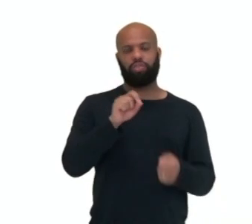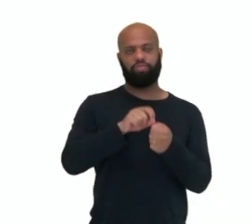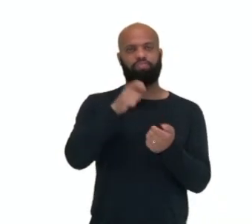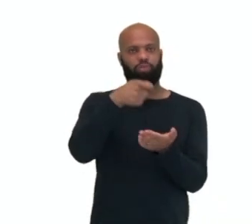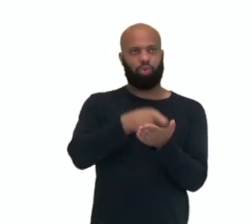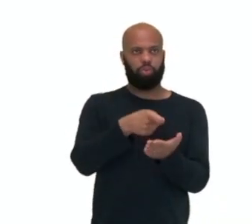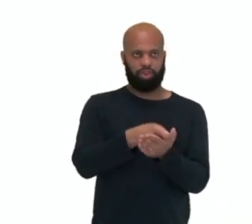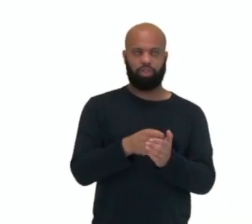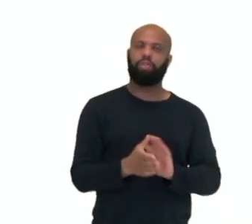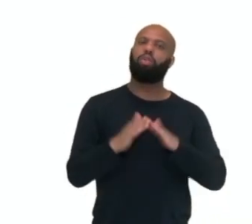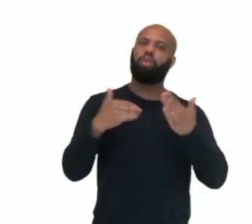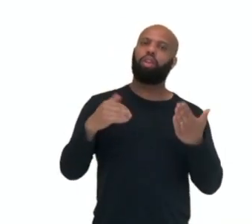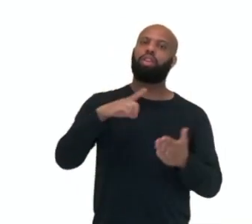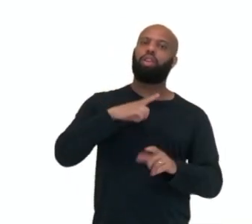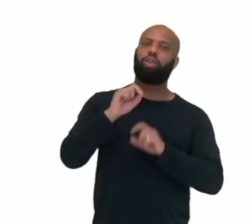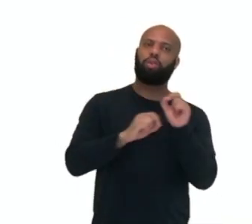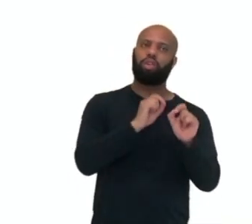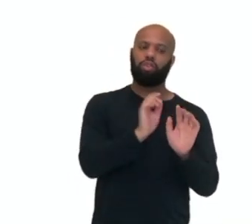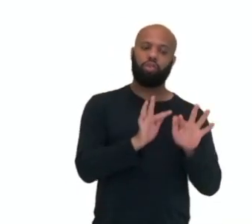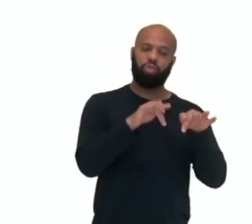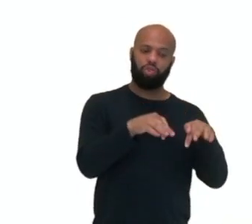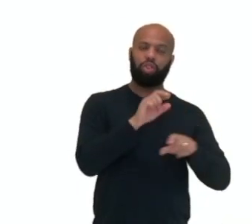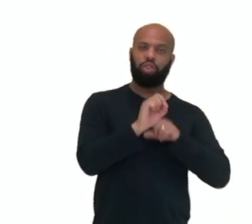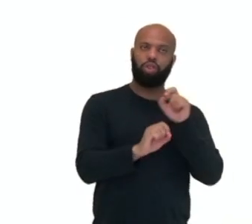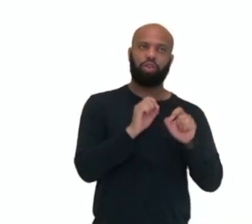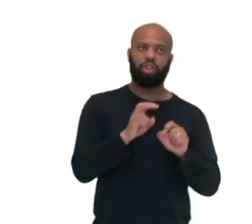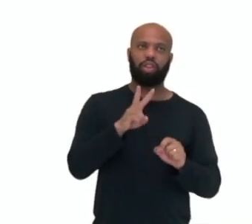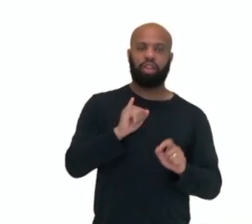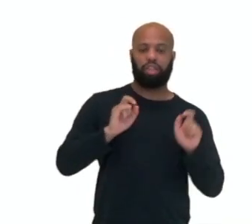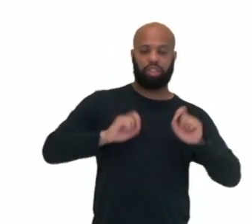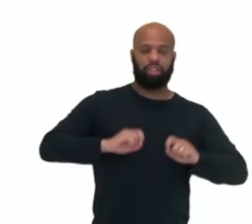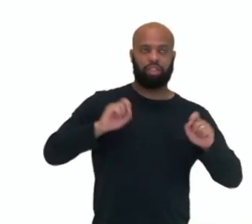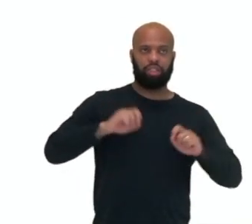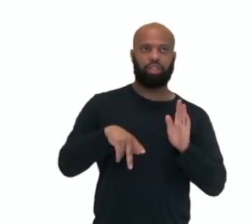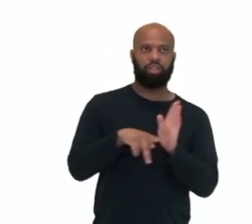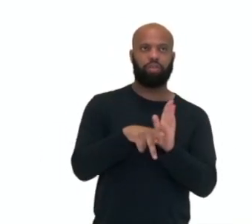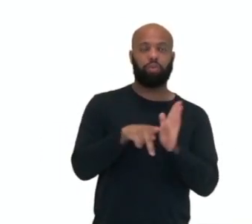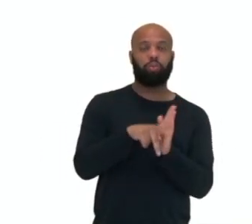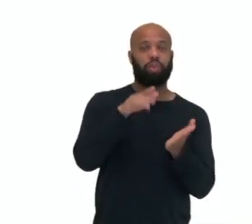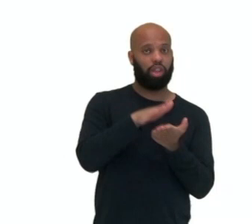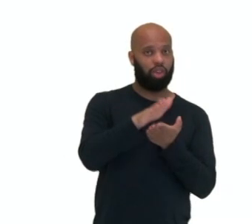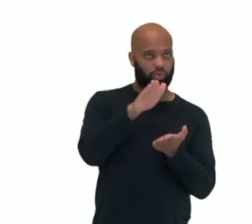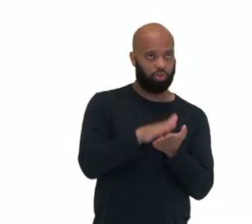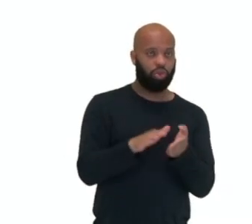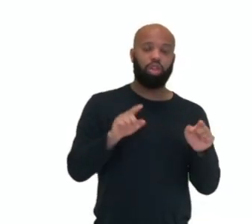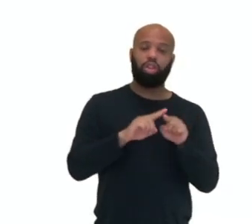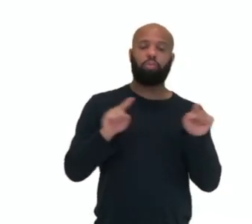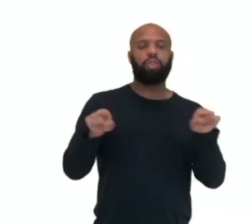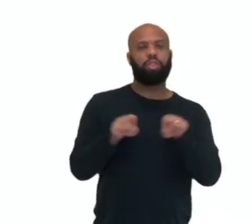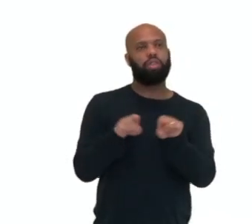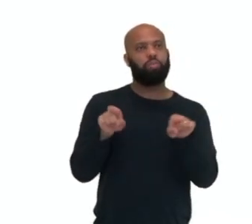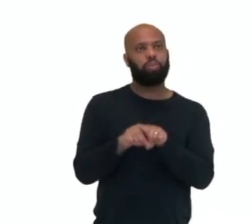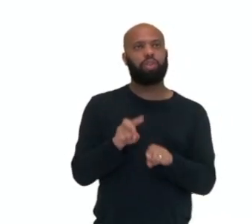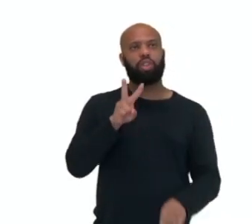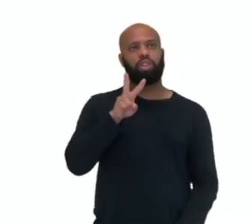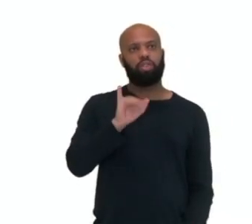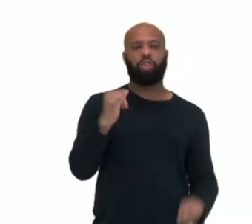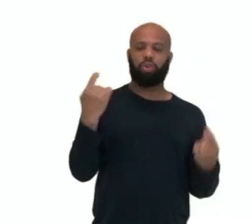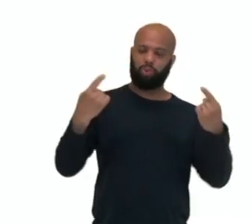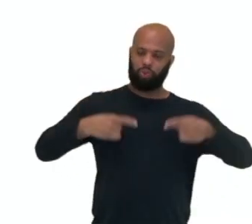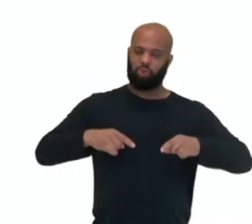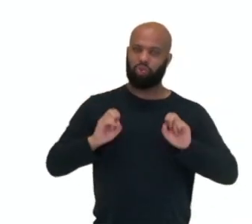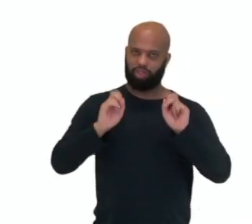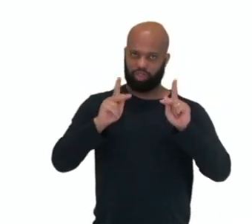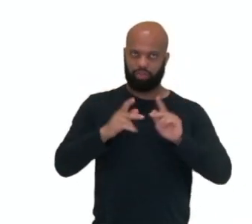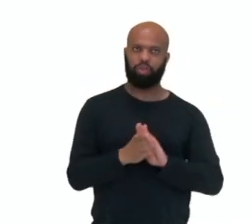cobrando. O preço final deverá ser suficiente para cobrir os gastos, mas também ser